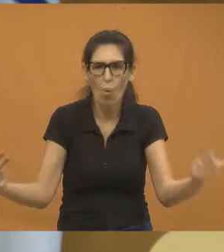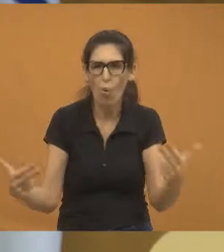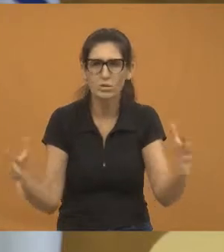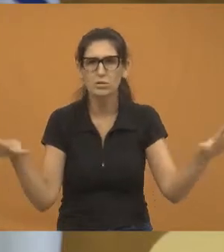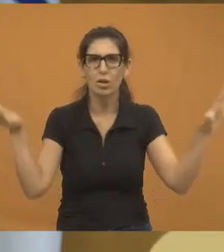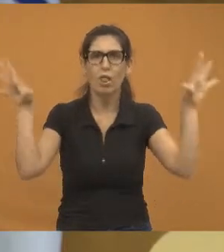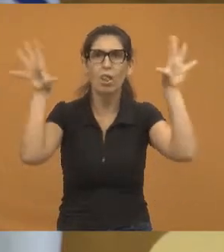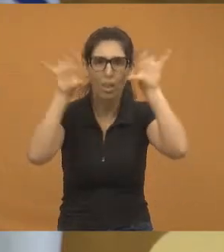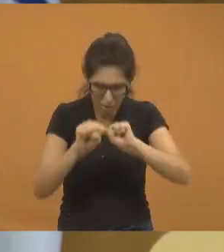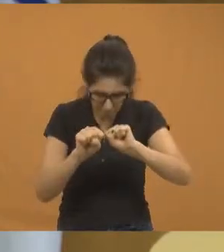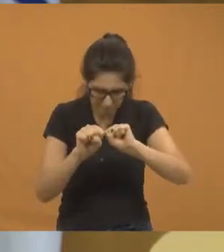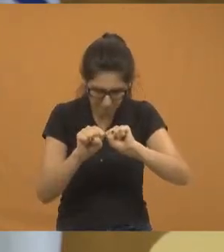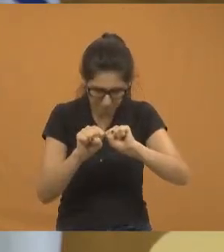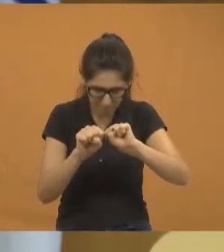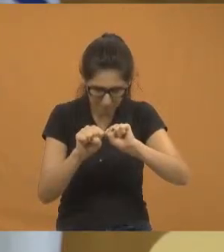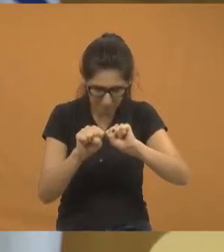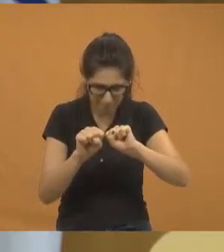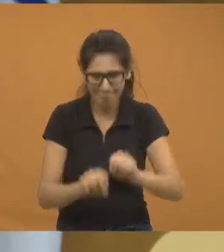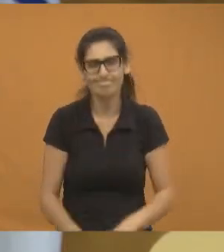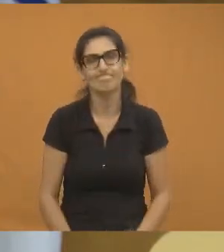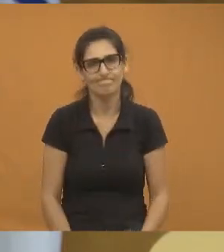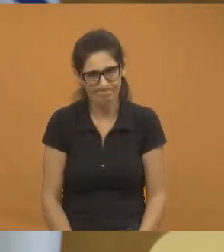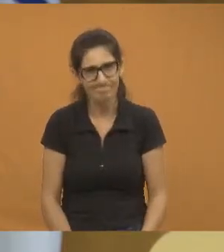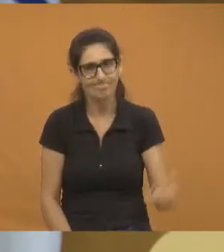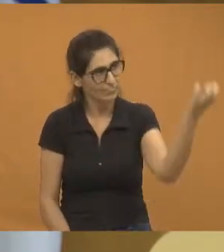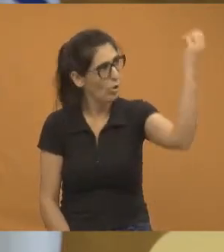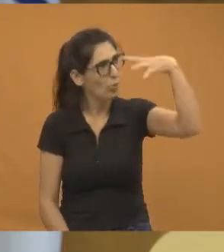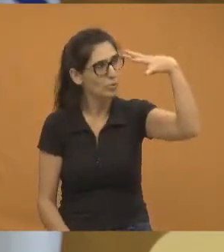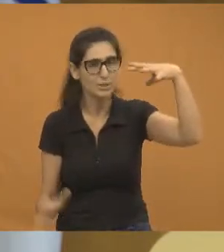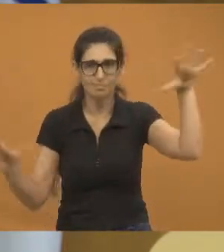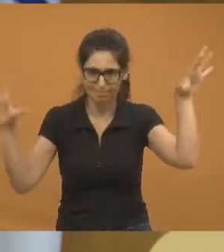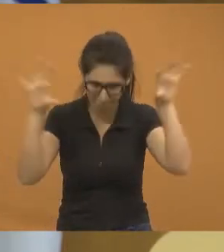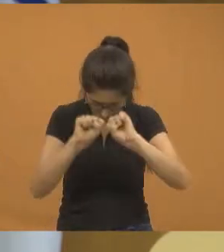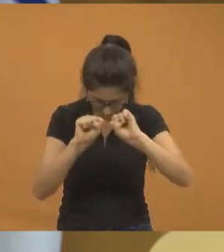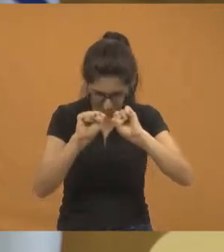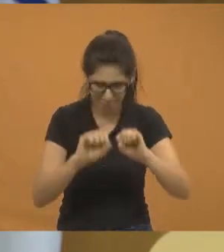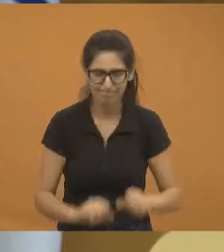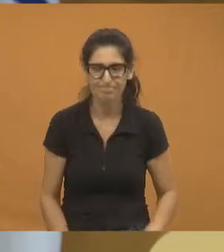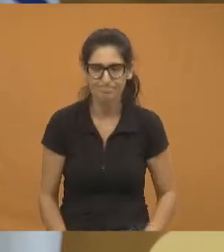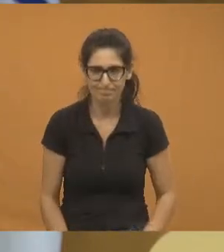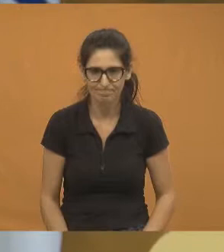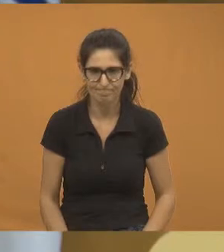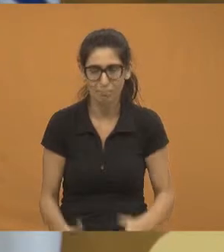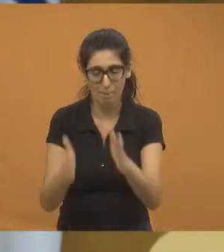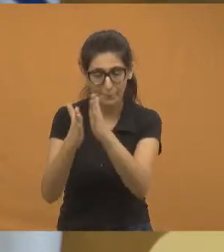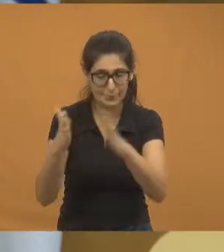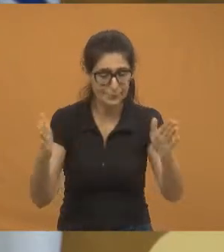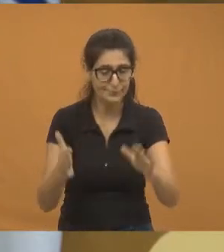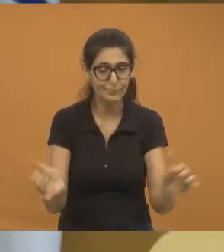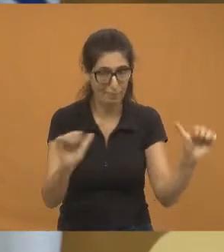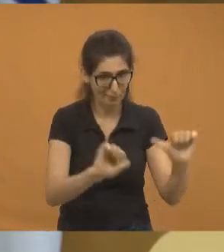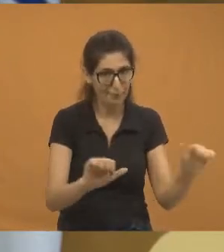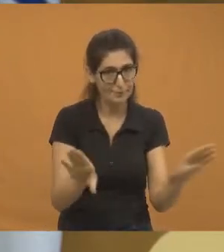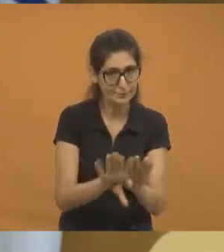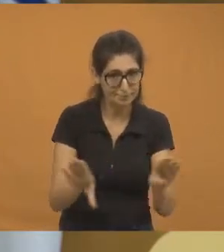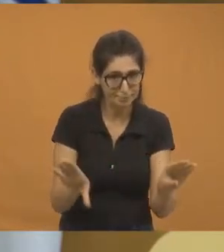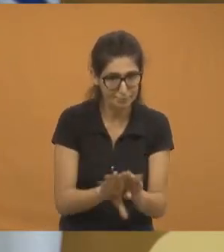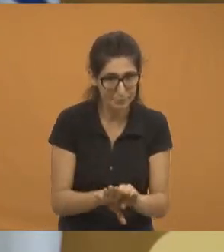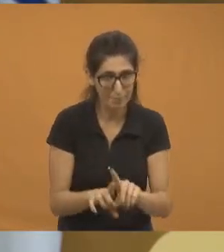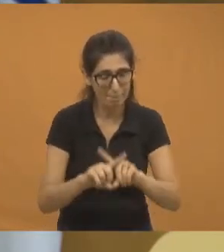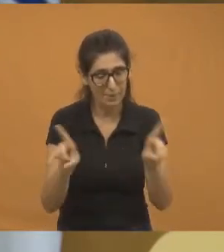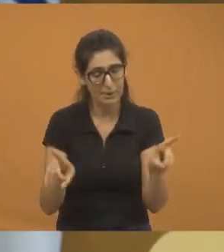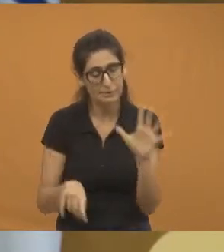desliga lateral eo pessoal fica sem energia e nesse período é pior ainda o problema foi a demora que eles tiveram para fazer o atendimento